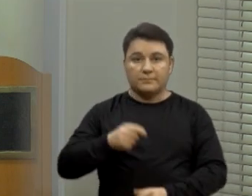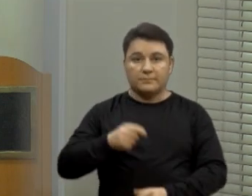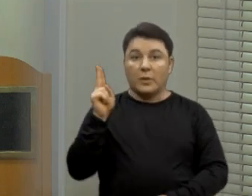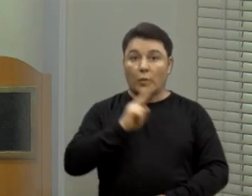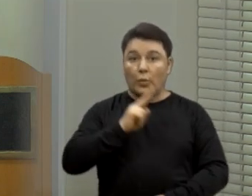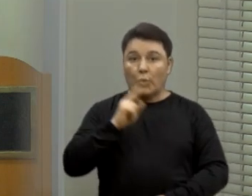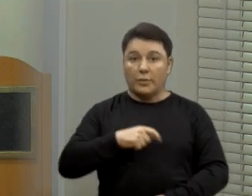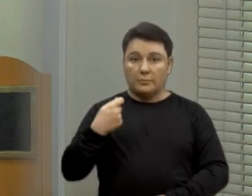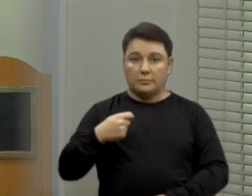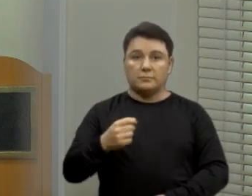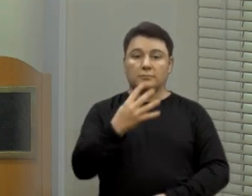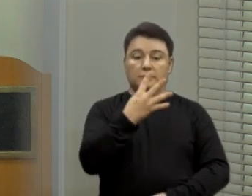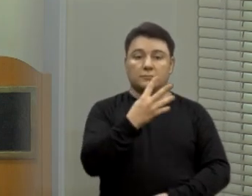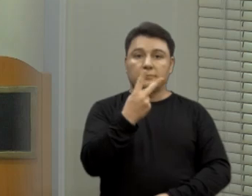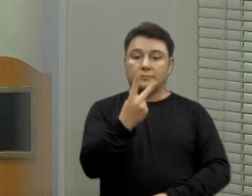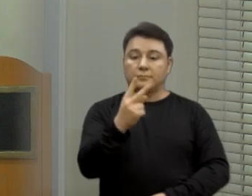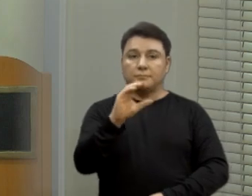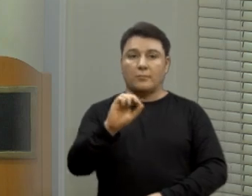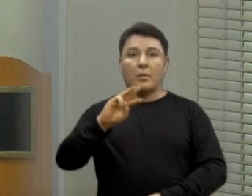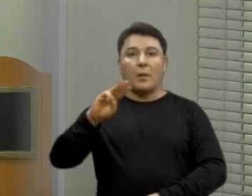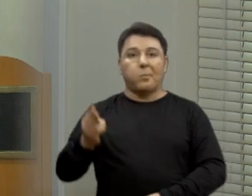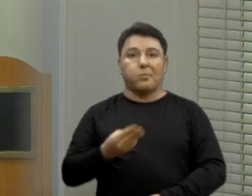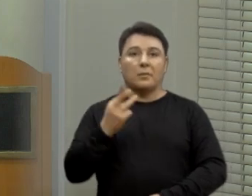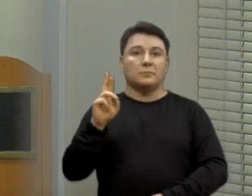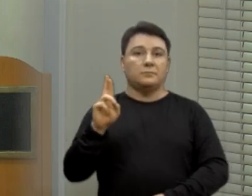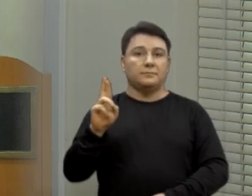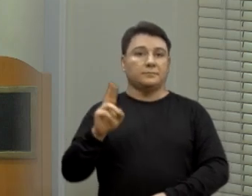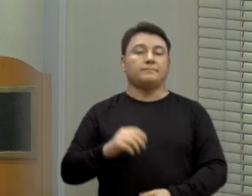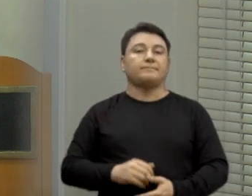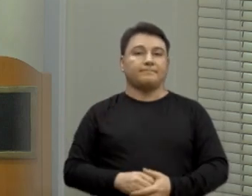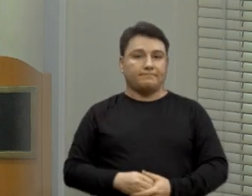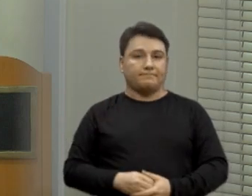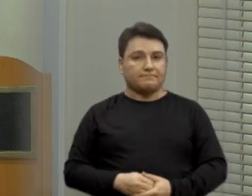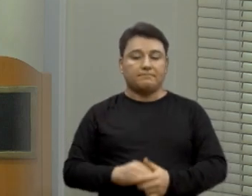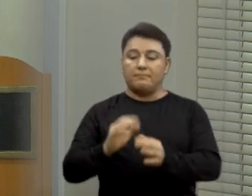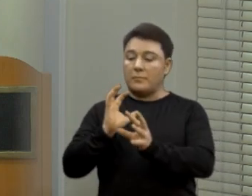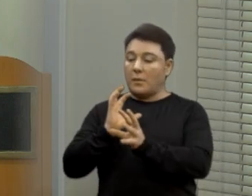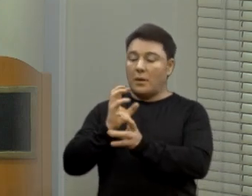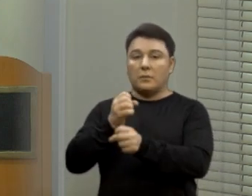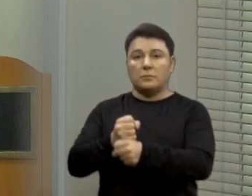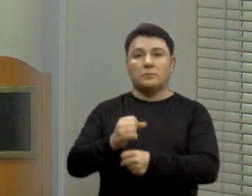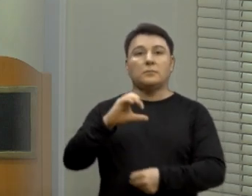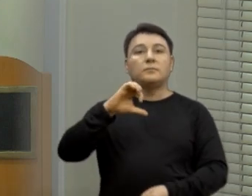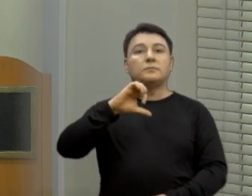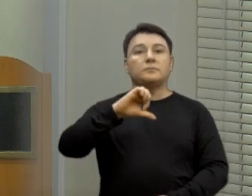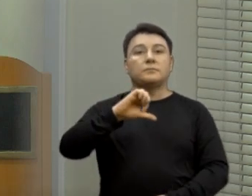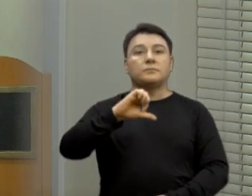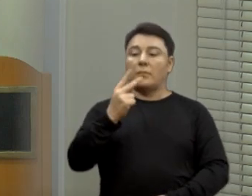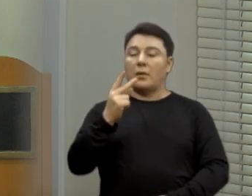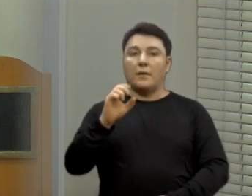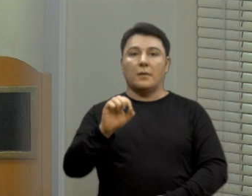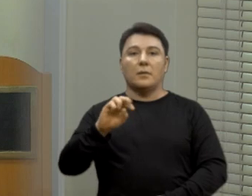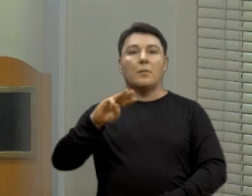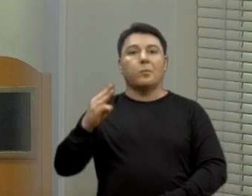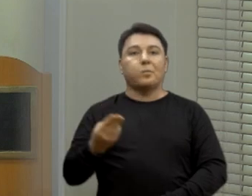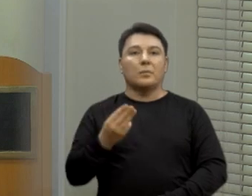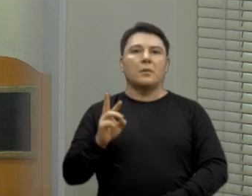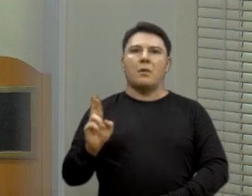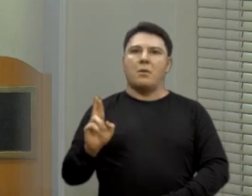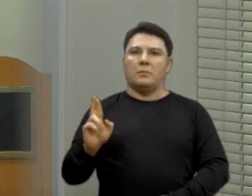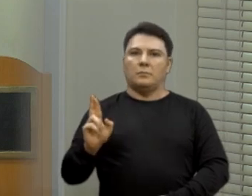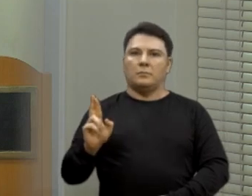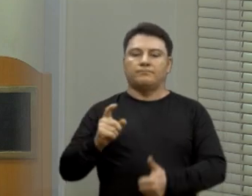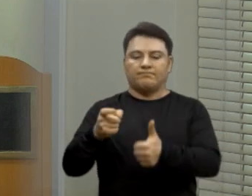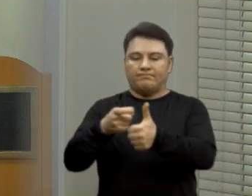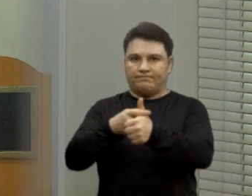urgentemente, 420 milhões de reais. Então, ao total, 920 milhões de reais é